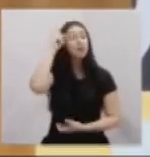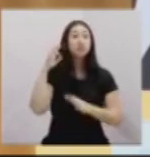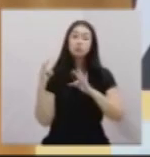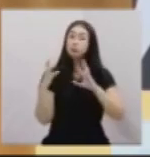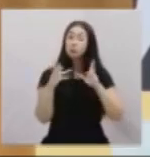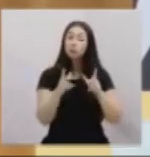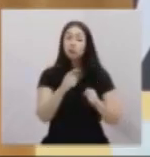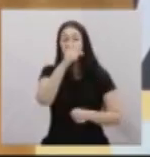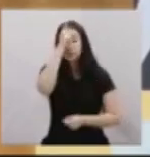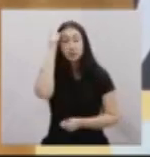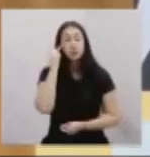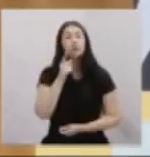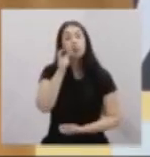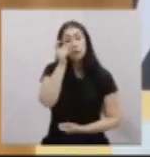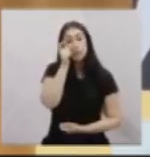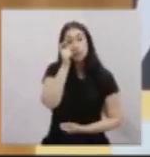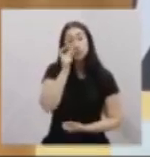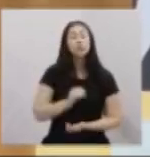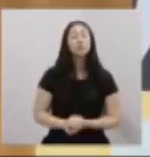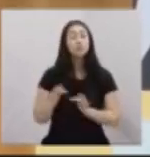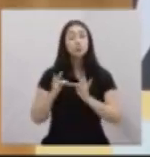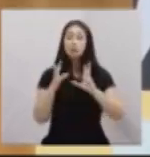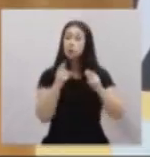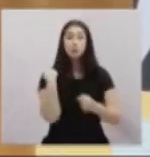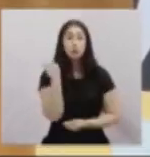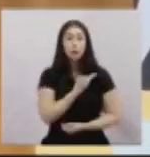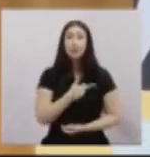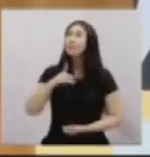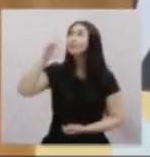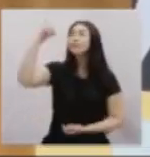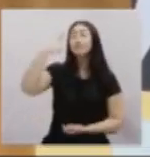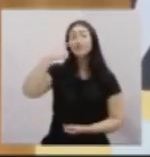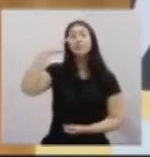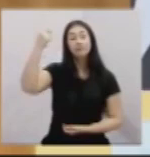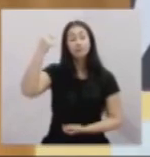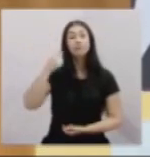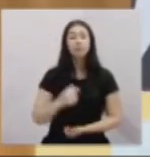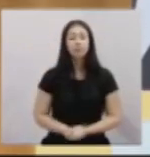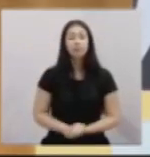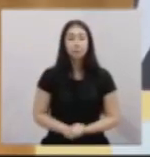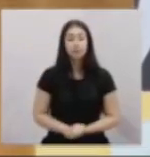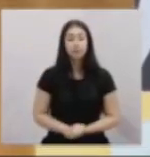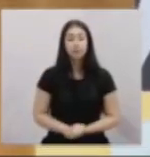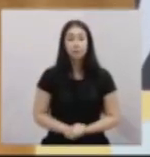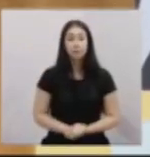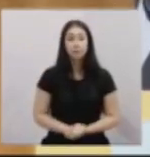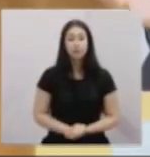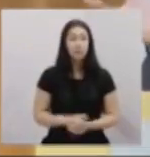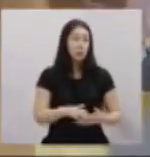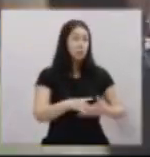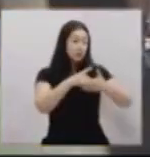aqui assistindo a gente aqui à frente, todos nós fomos escolhidos por Deus, todos nós. E os